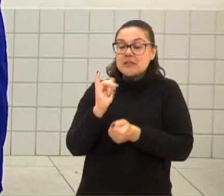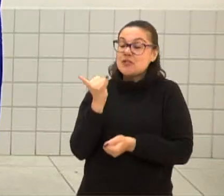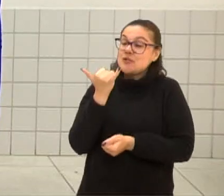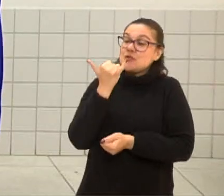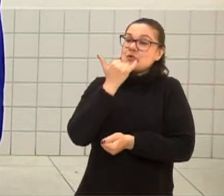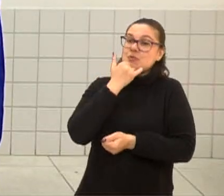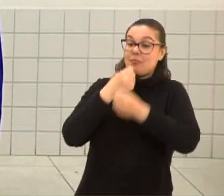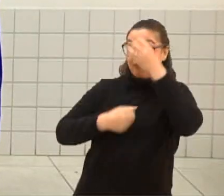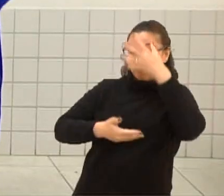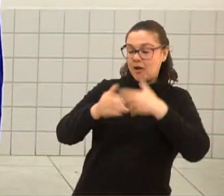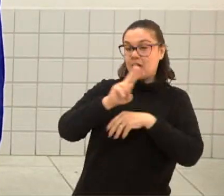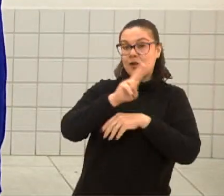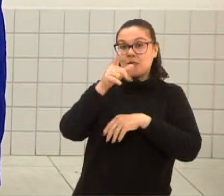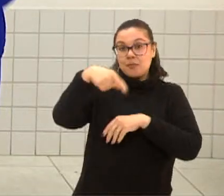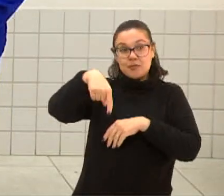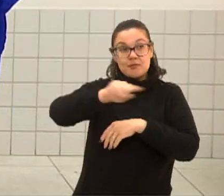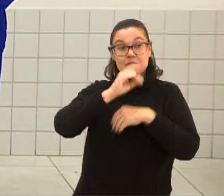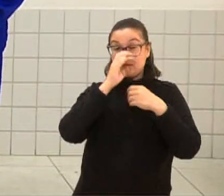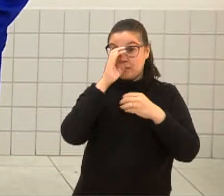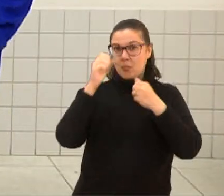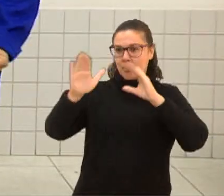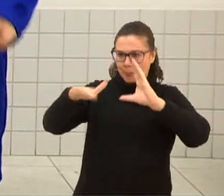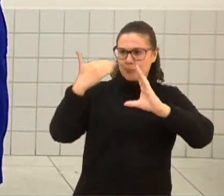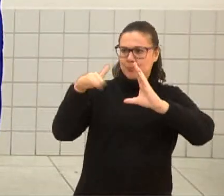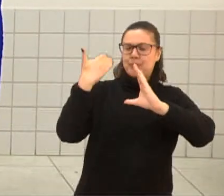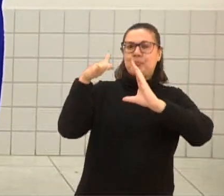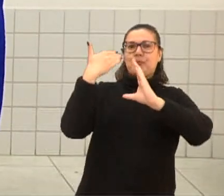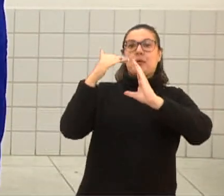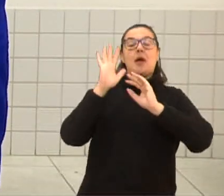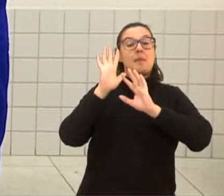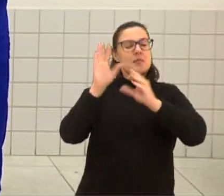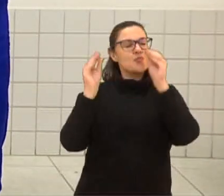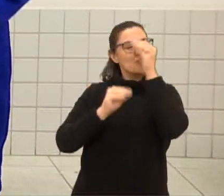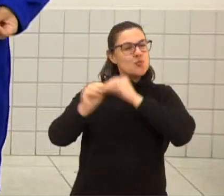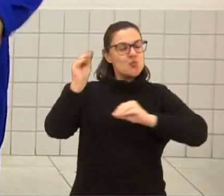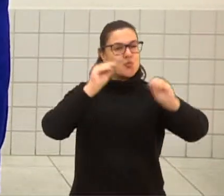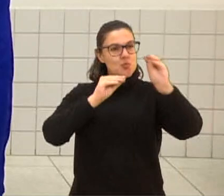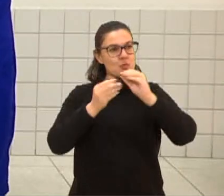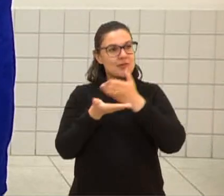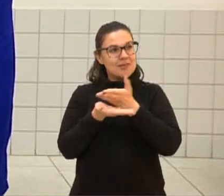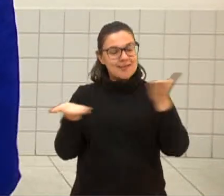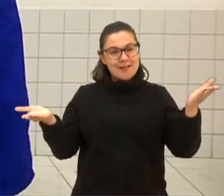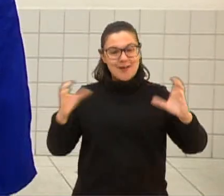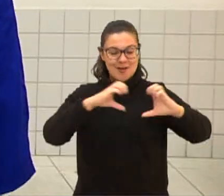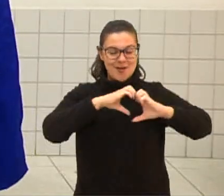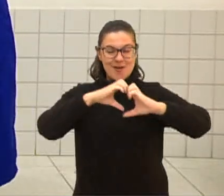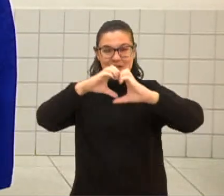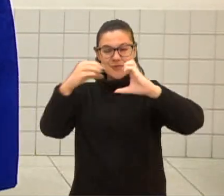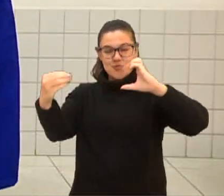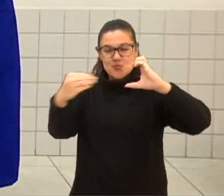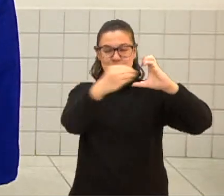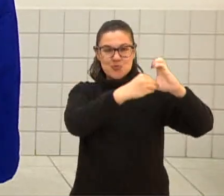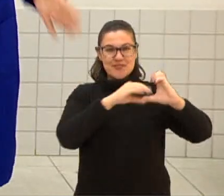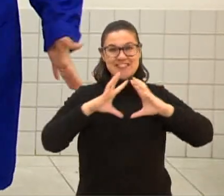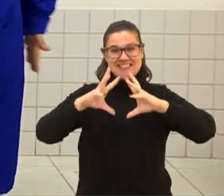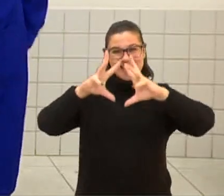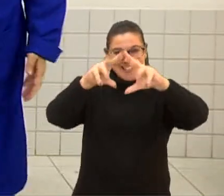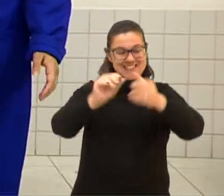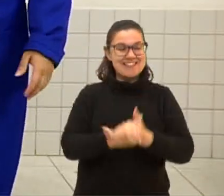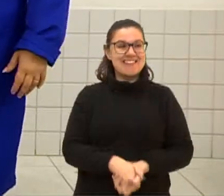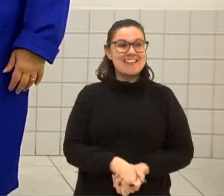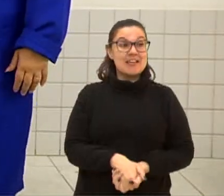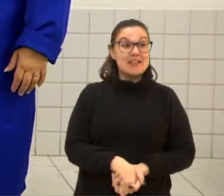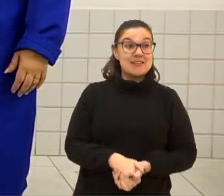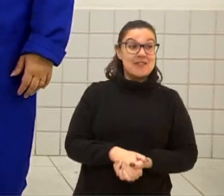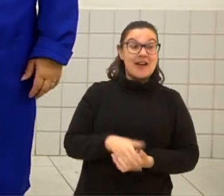não falou o nome de alguém, gente, foram muitas mensagens. Mas, ó, um beijo grande no coração de todos